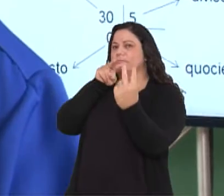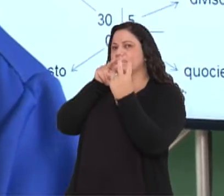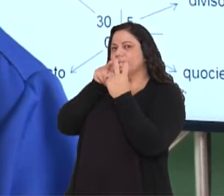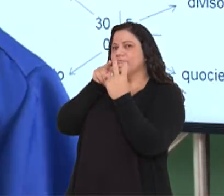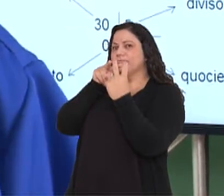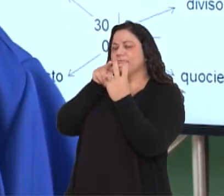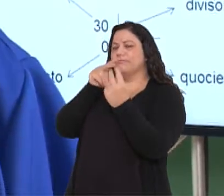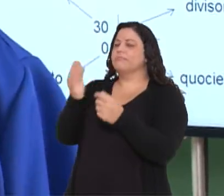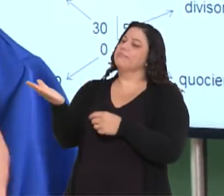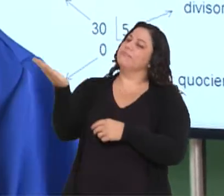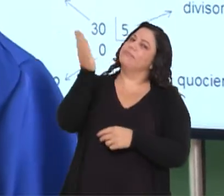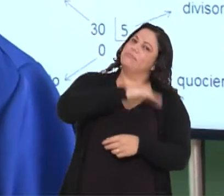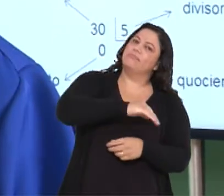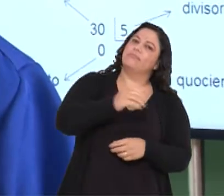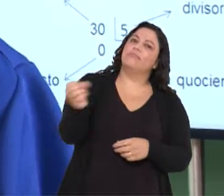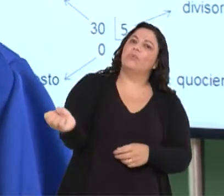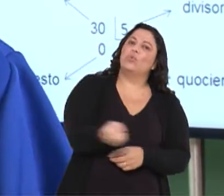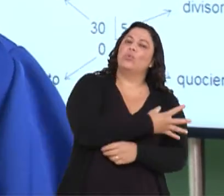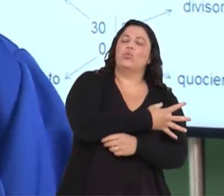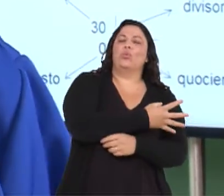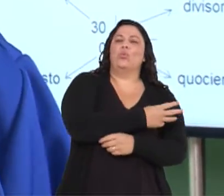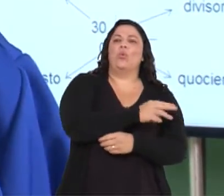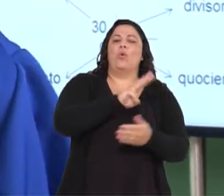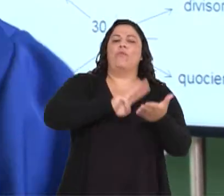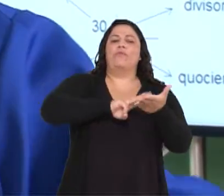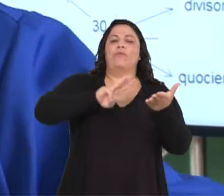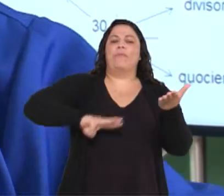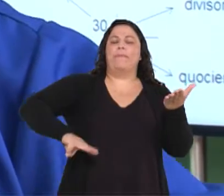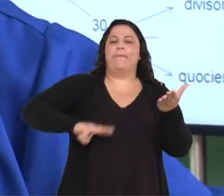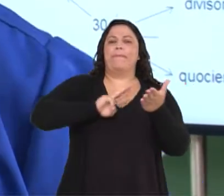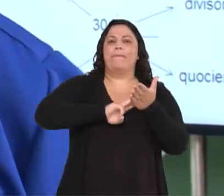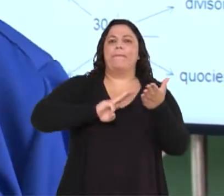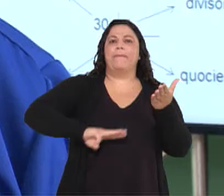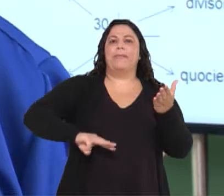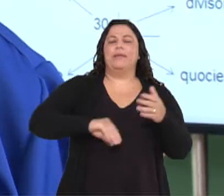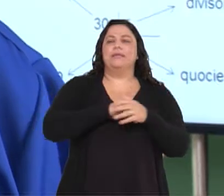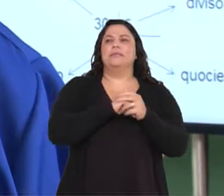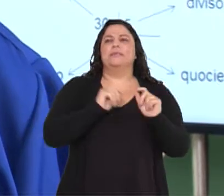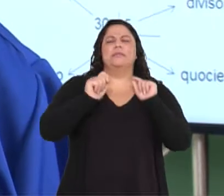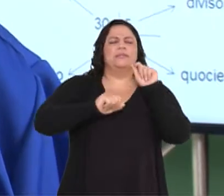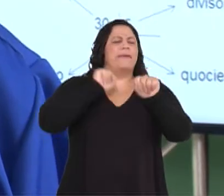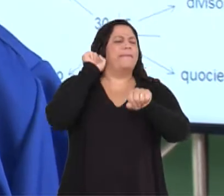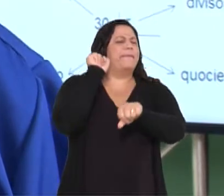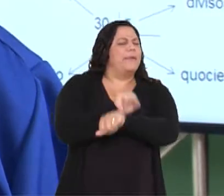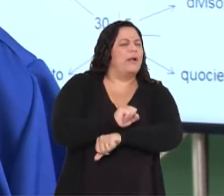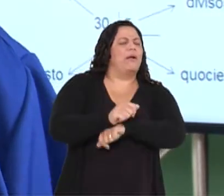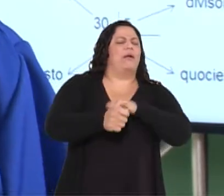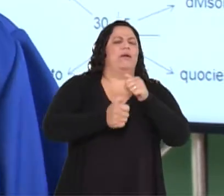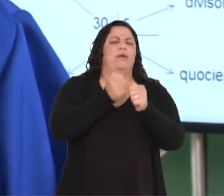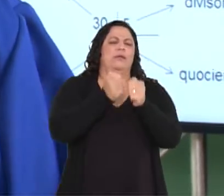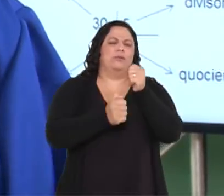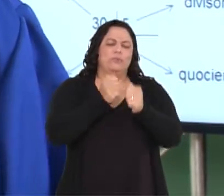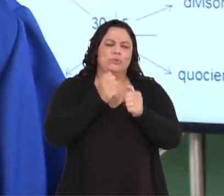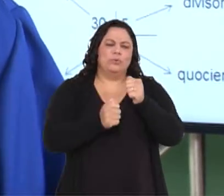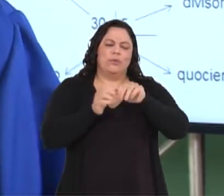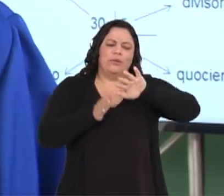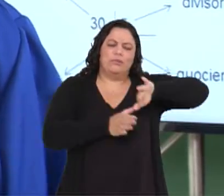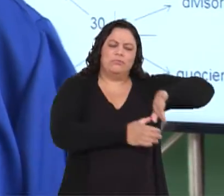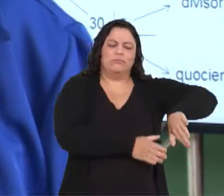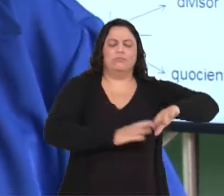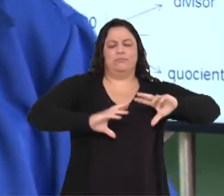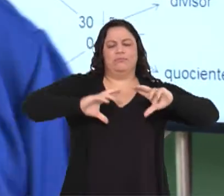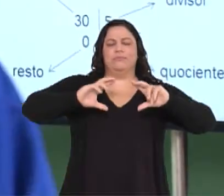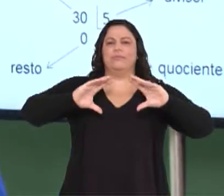Vem comigo para um novo método. Presta atenção, se acomoda, para de jogar TFT, coloca de ladinho, se acomoda melhor